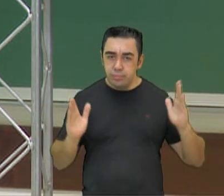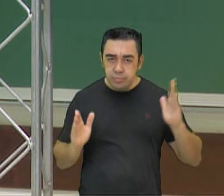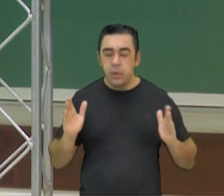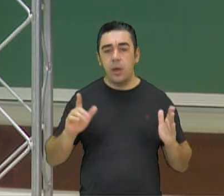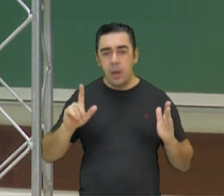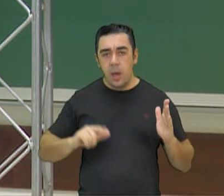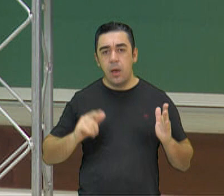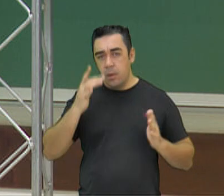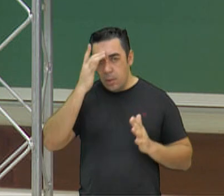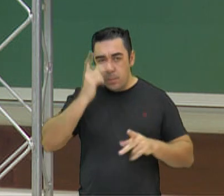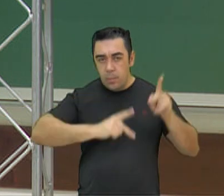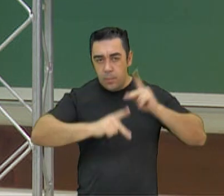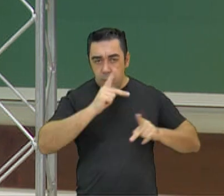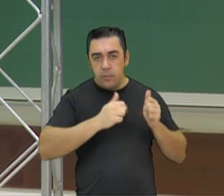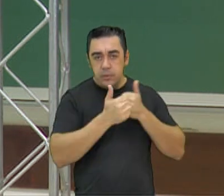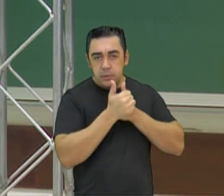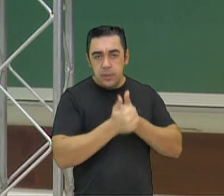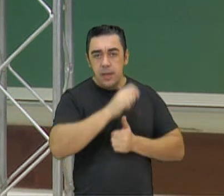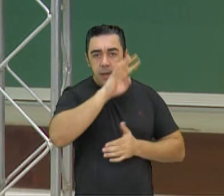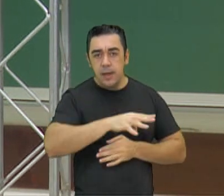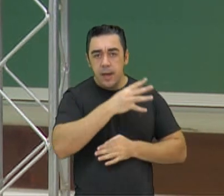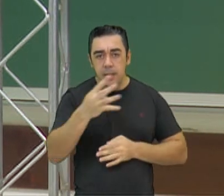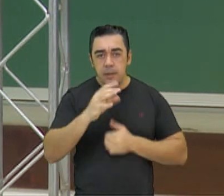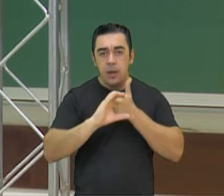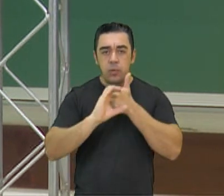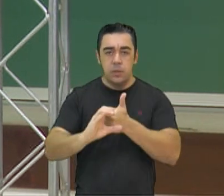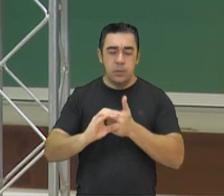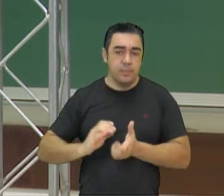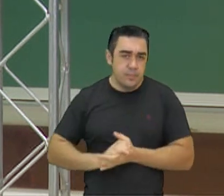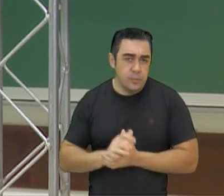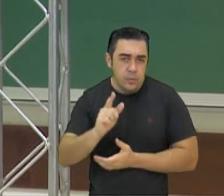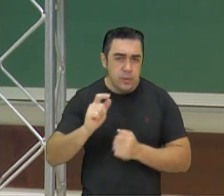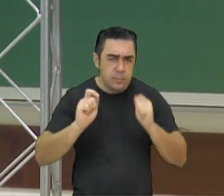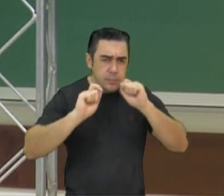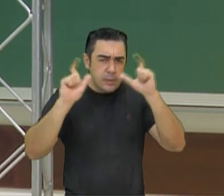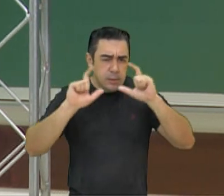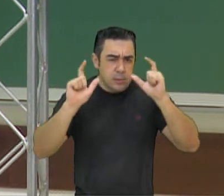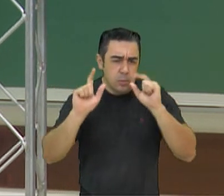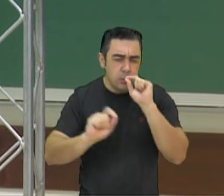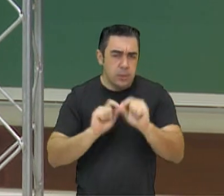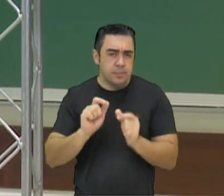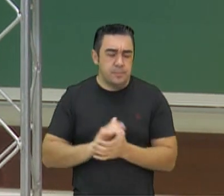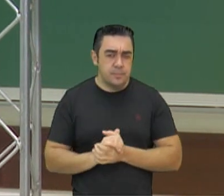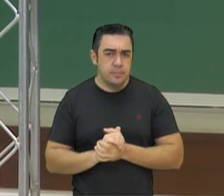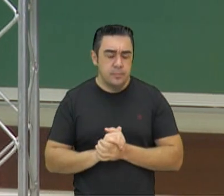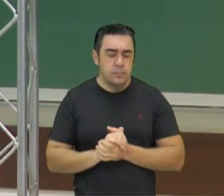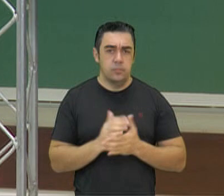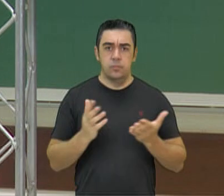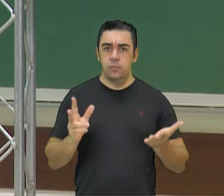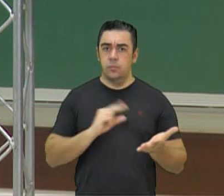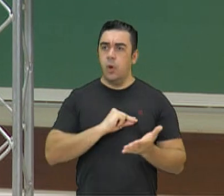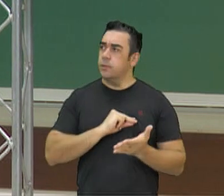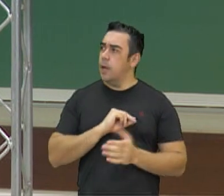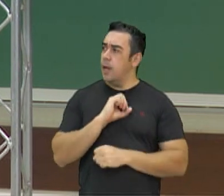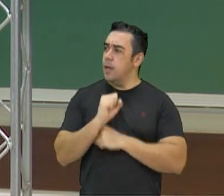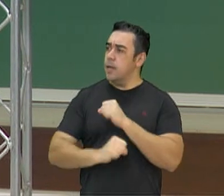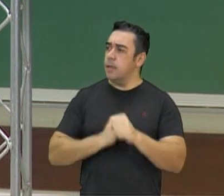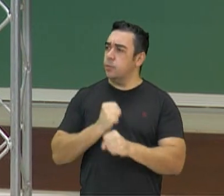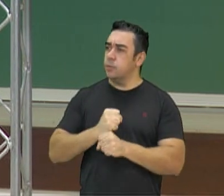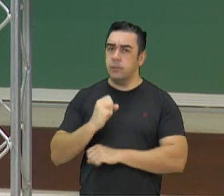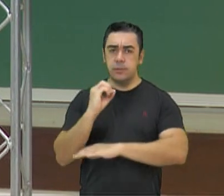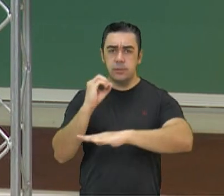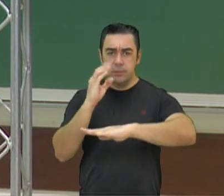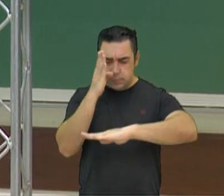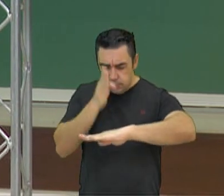calendário cristão. O que é bom você prestar atenção? Você vai falar assim, nossa, professora, esse é o ano 0, por que vai começar a partir